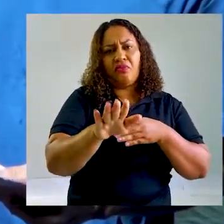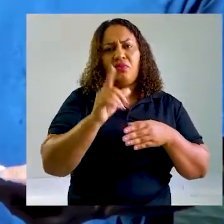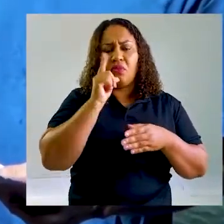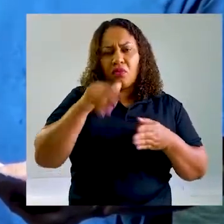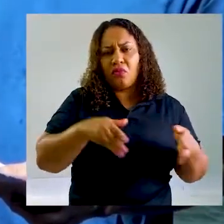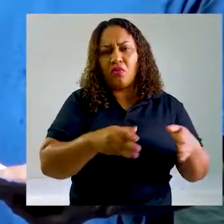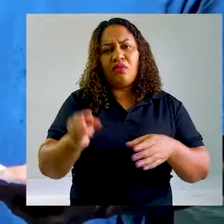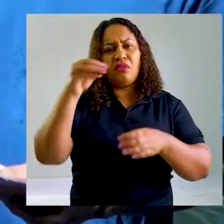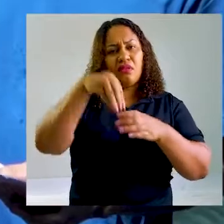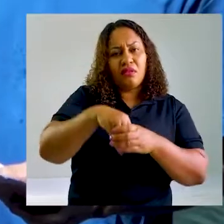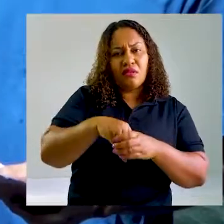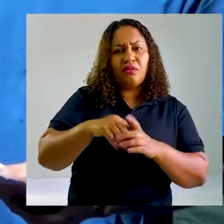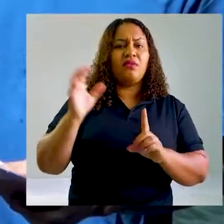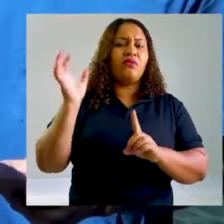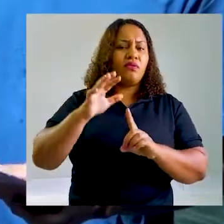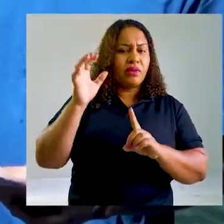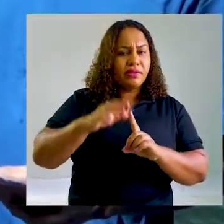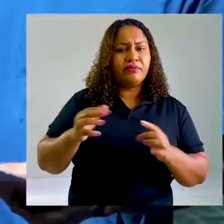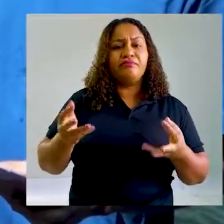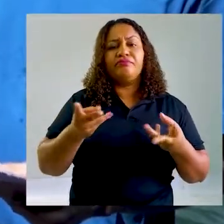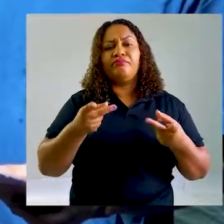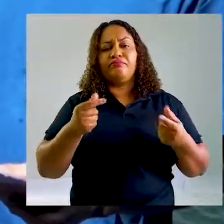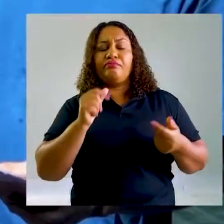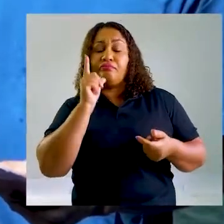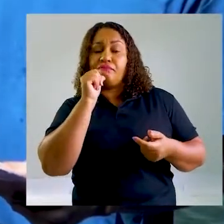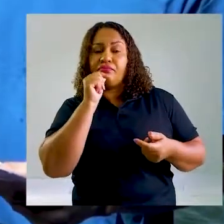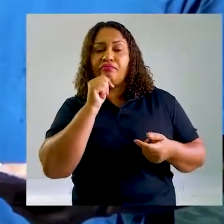gera alterações na qualidade da água do rio.